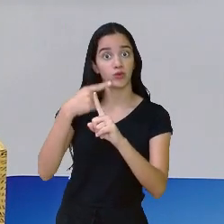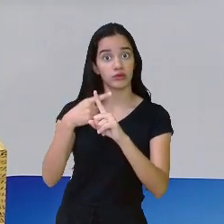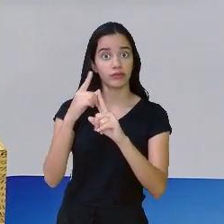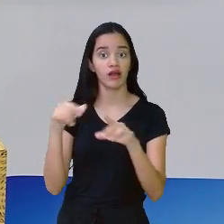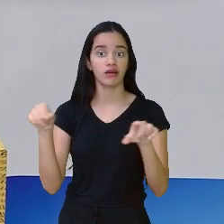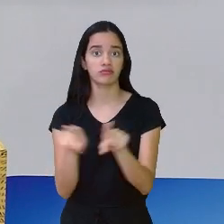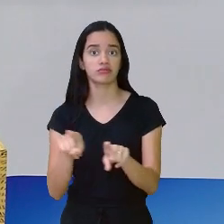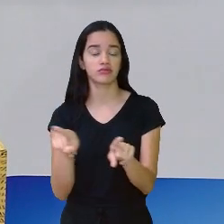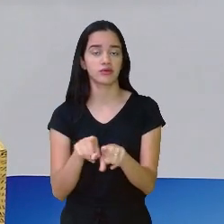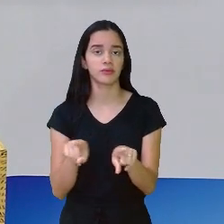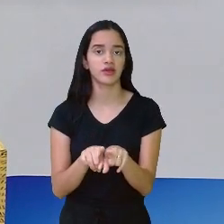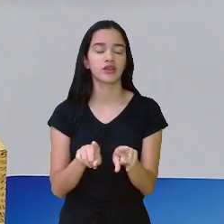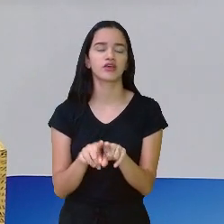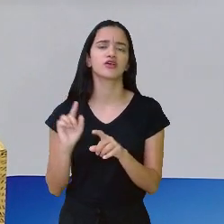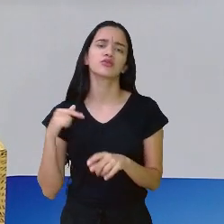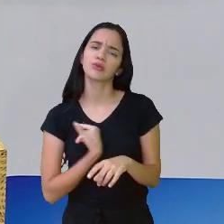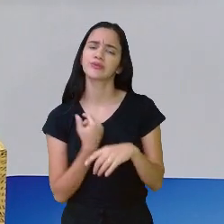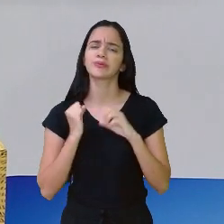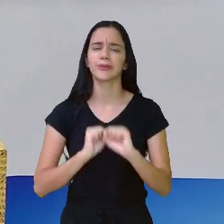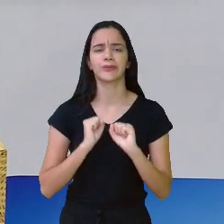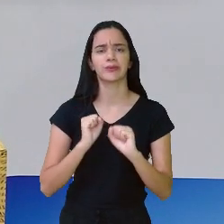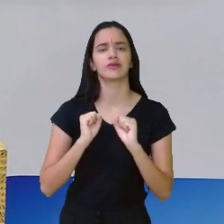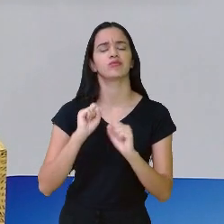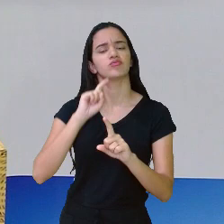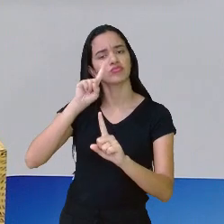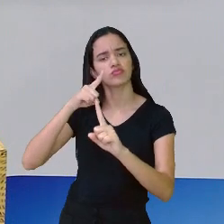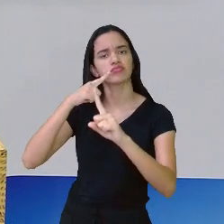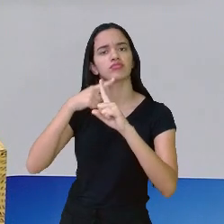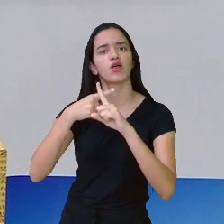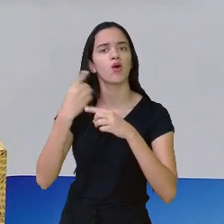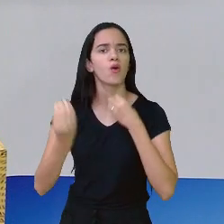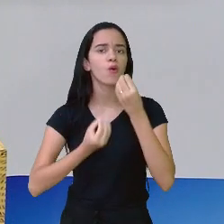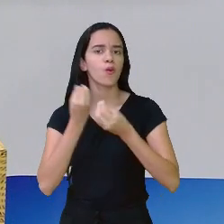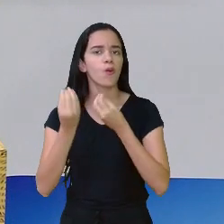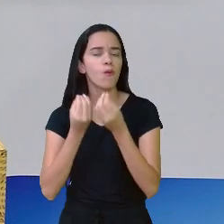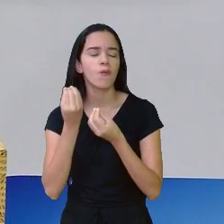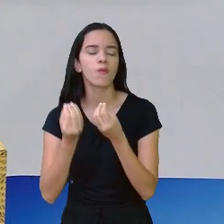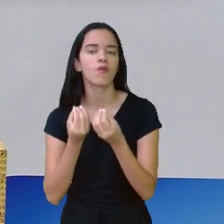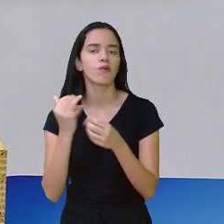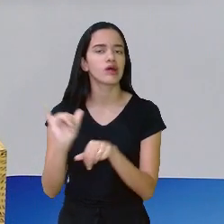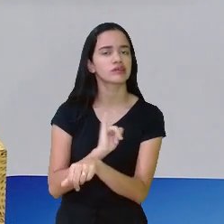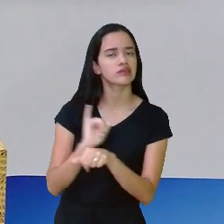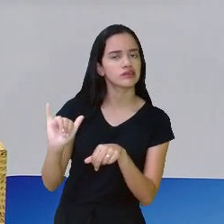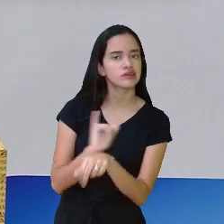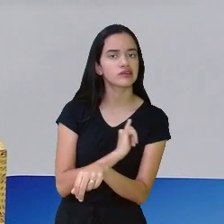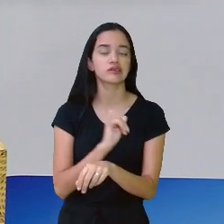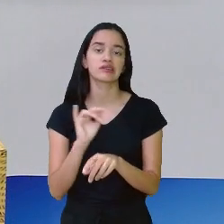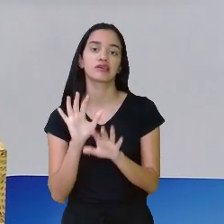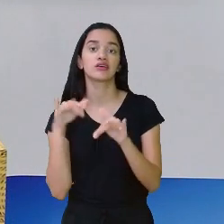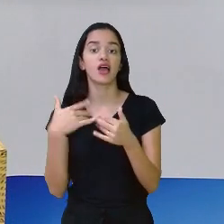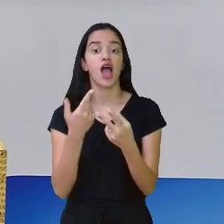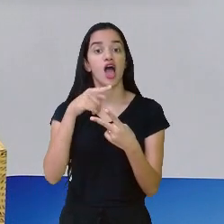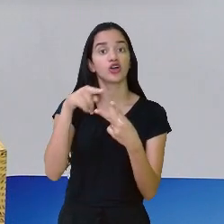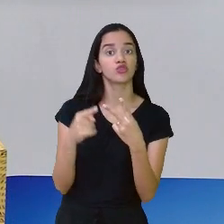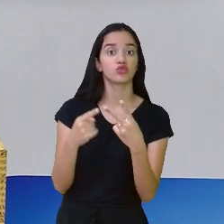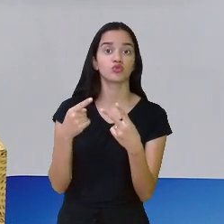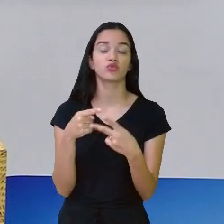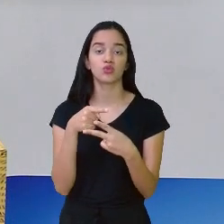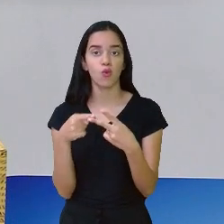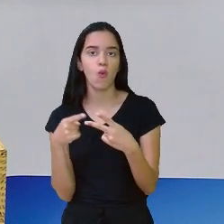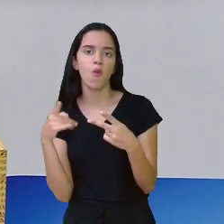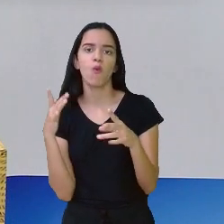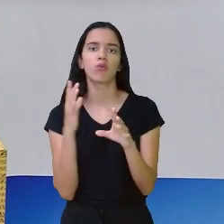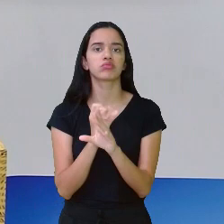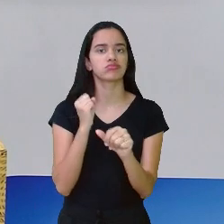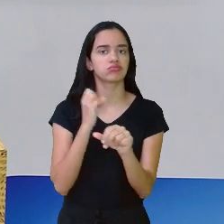também. Então, podemos fazer aí a multiplicação como um atalho dessa adição. Por quê? Porque as 2 parcelas